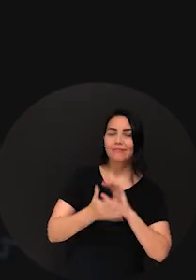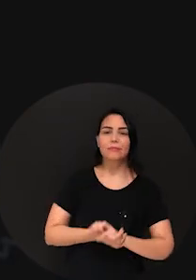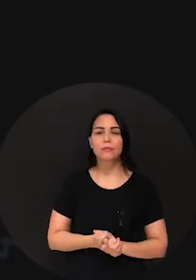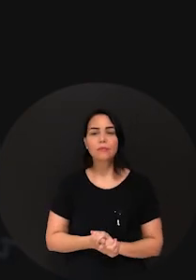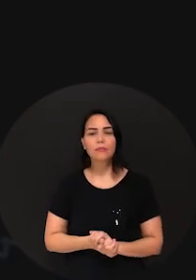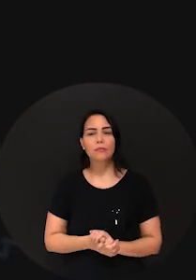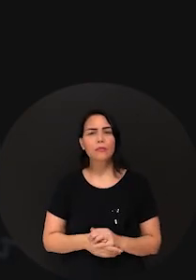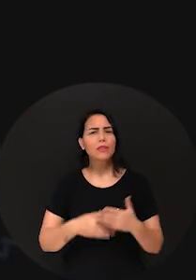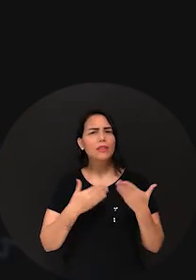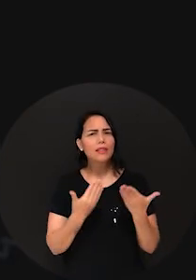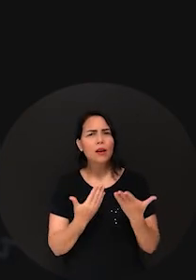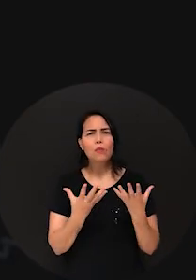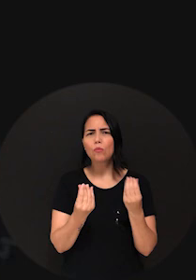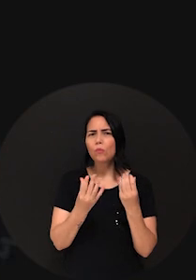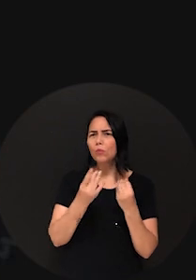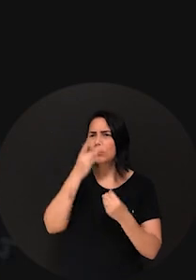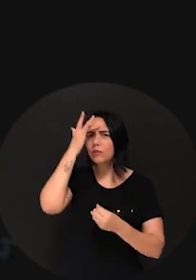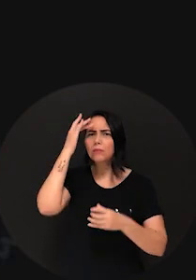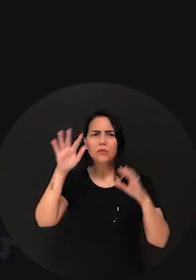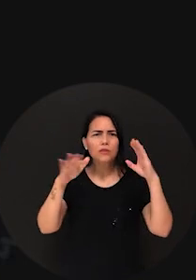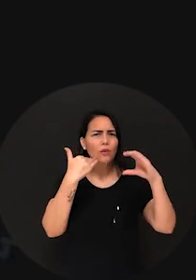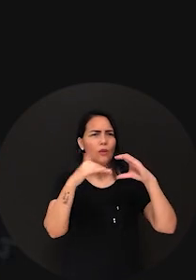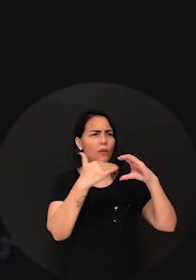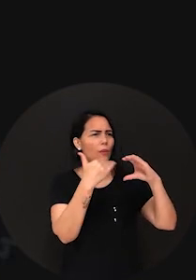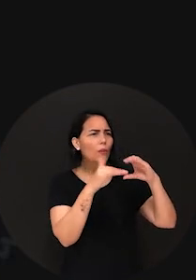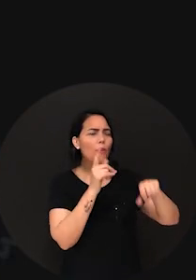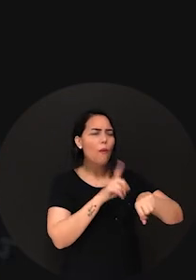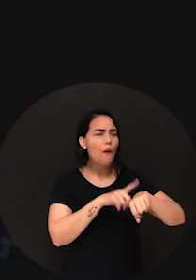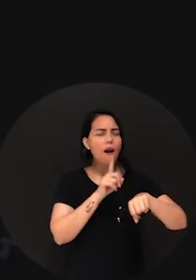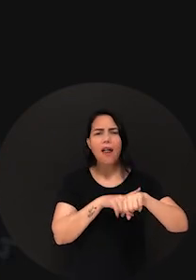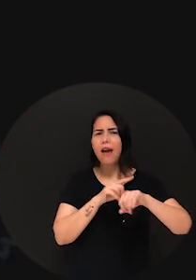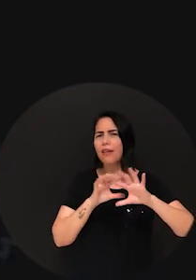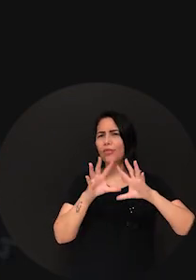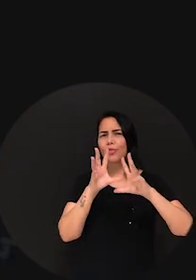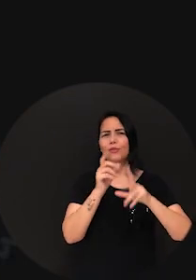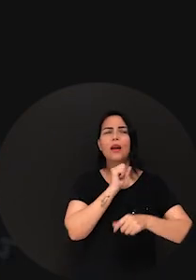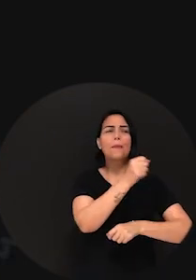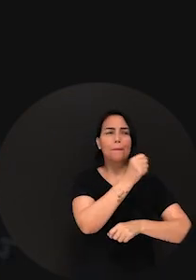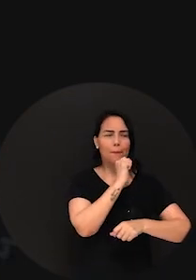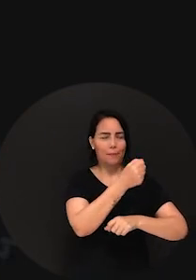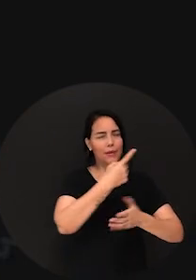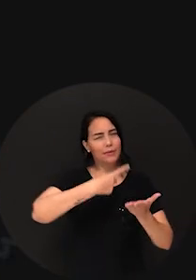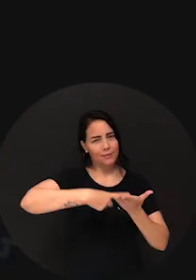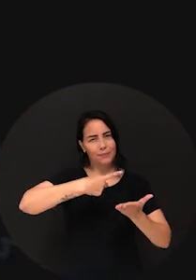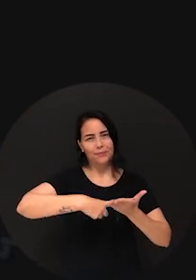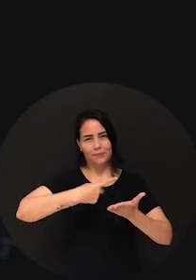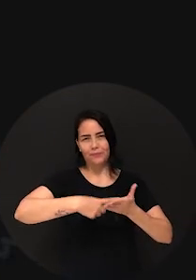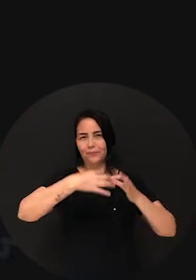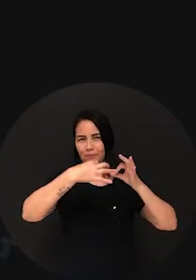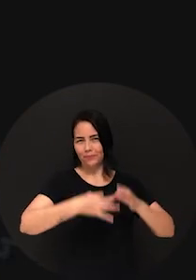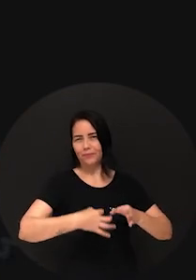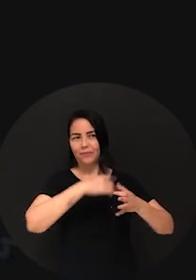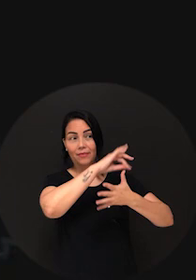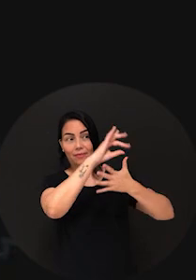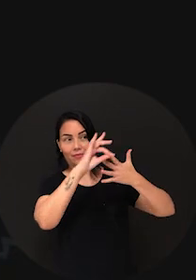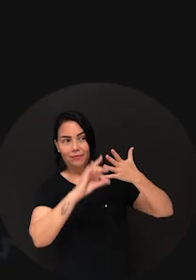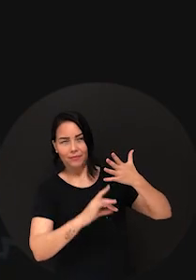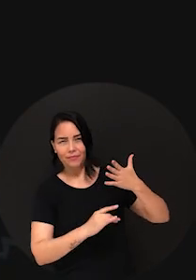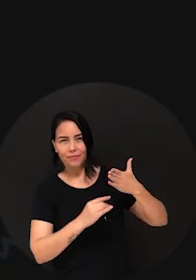Pessoal, as perguntas sobre horário, isso tudo vai ser definido na entrevista, ok? É tudo definido na